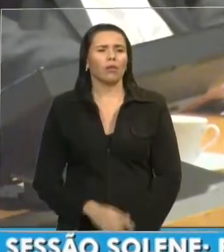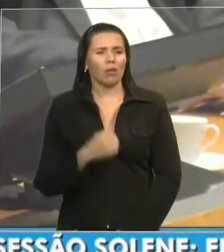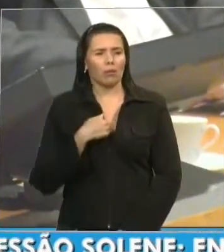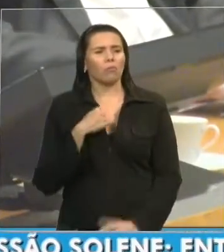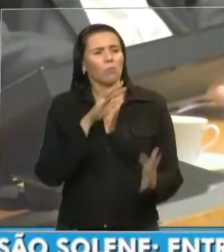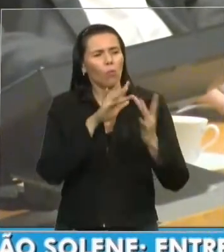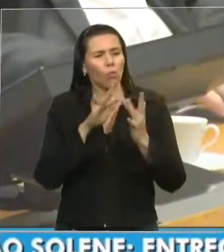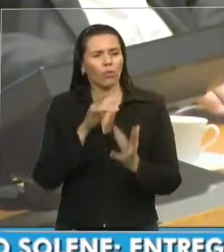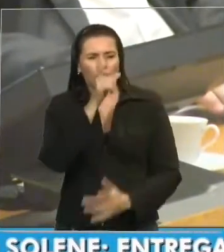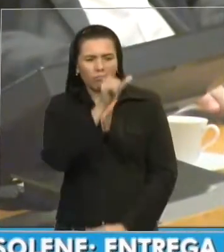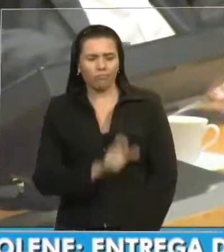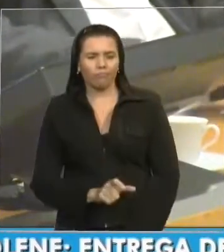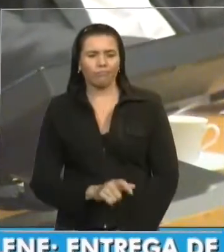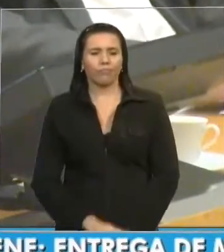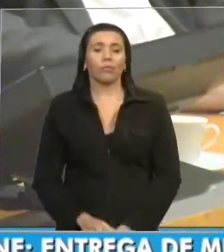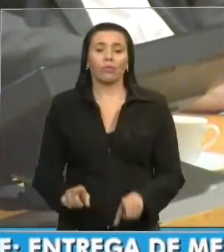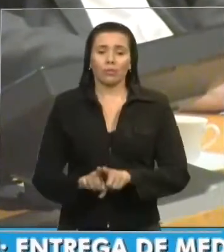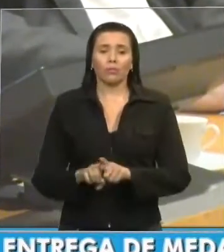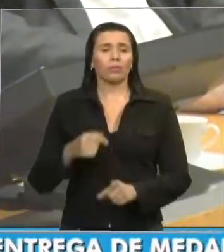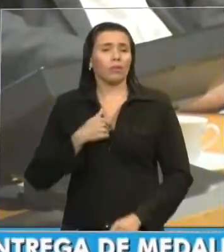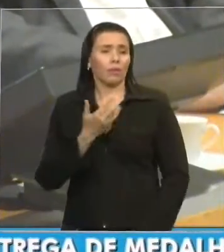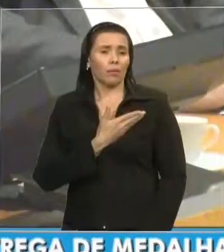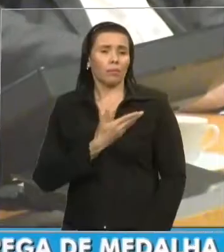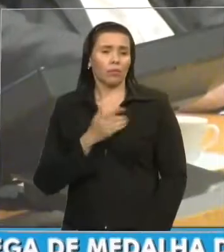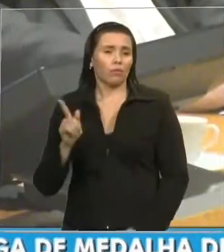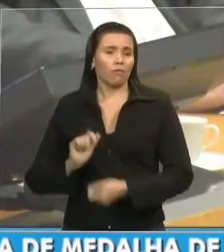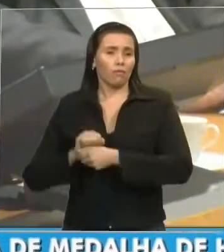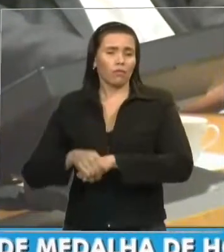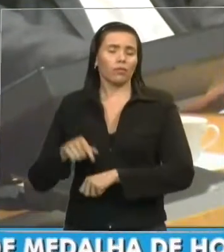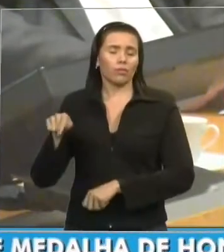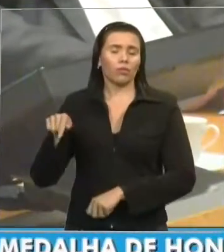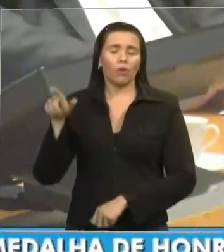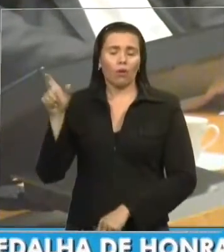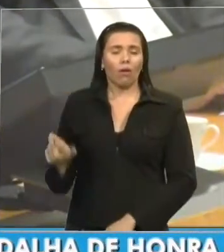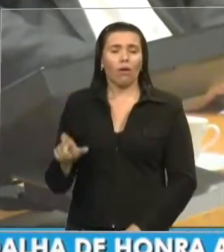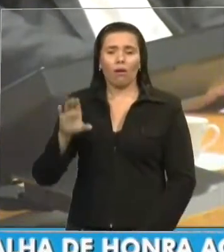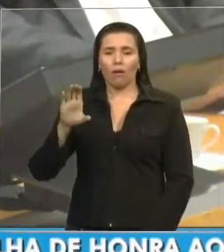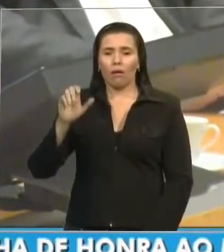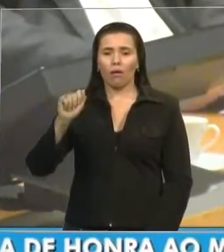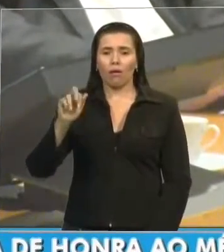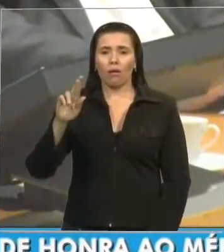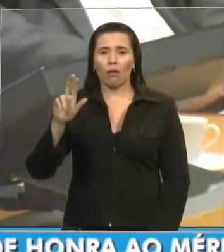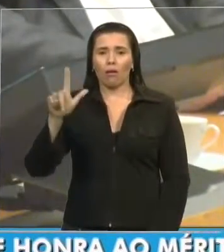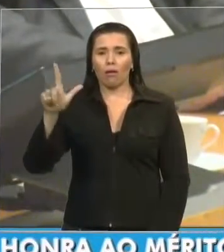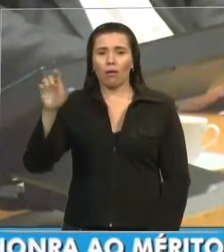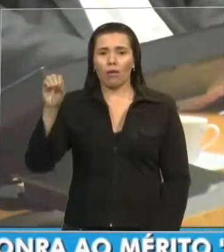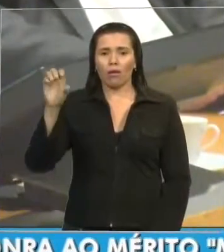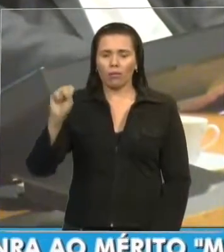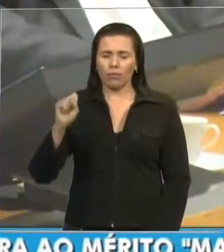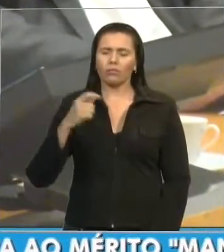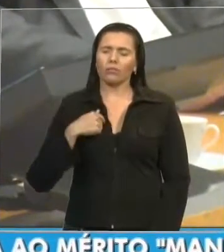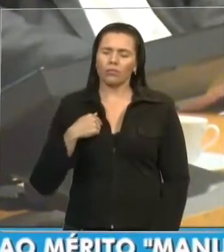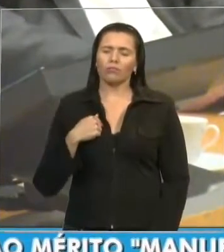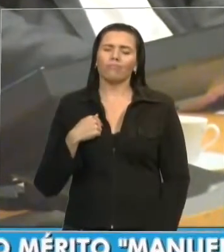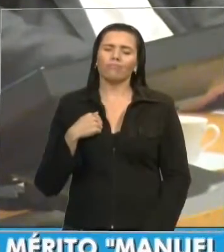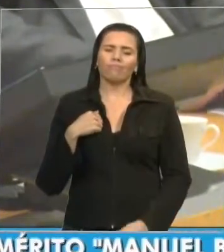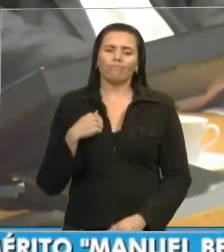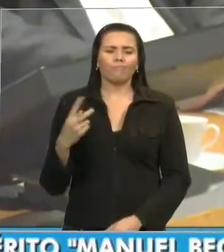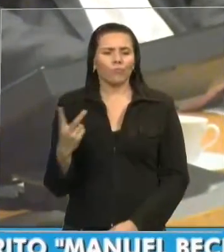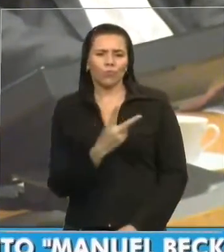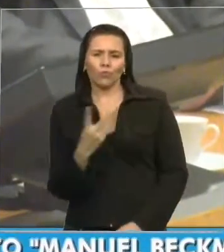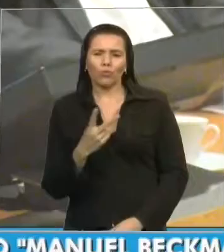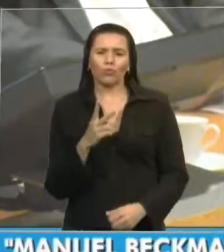de faculdade, o Carlos, e eu tive a grata satisfação. Sempre achei que o Luiz Fernando aqui